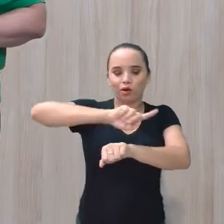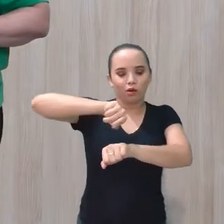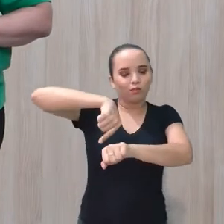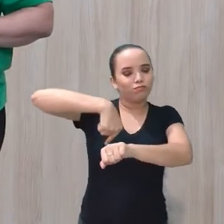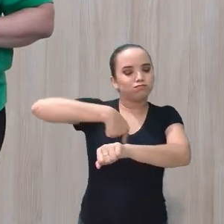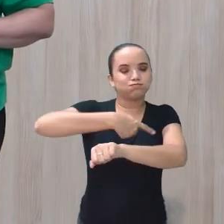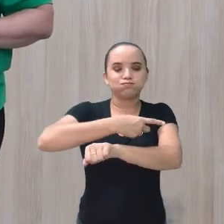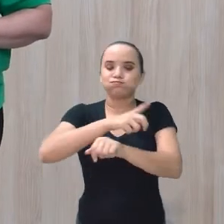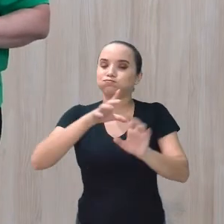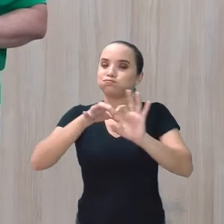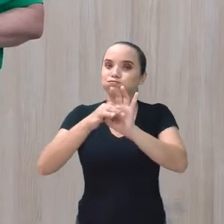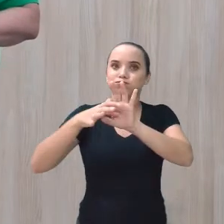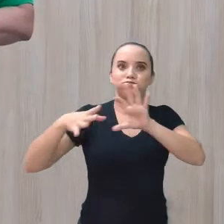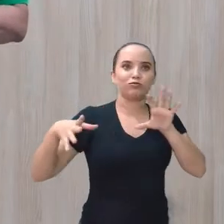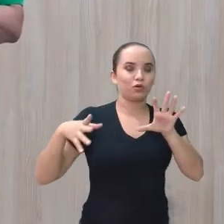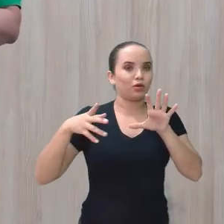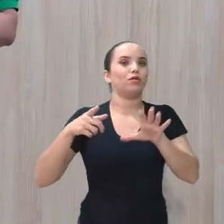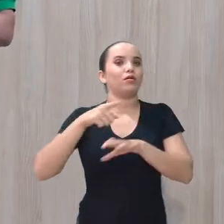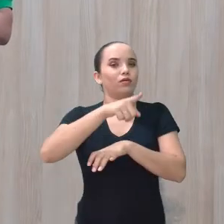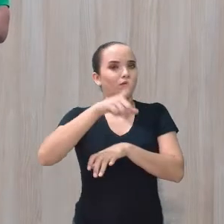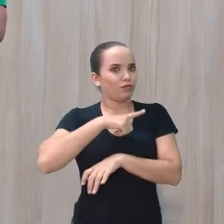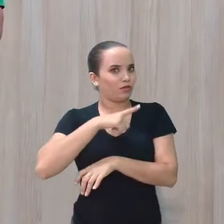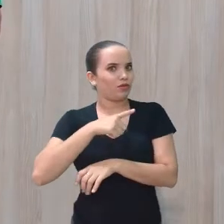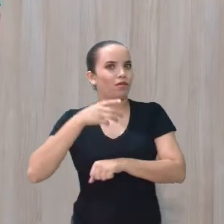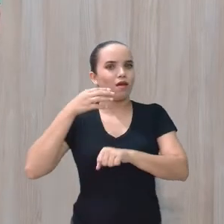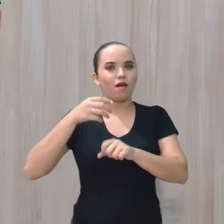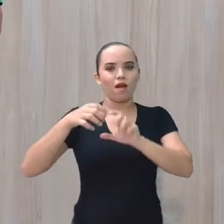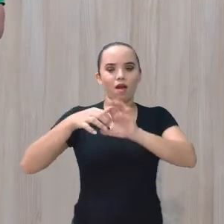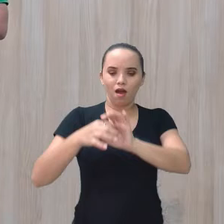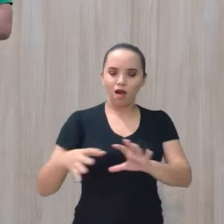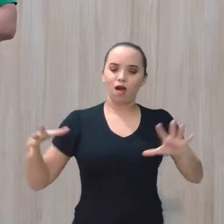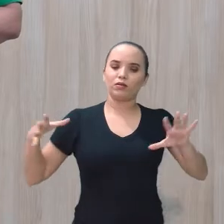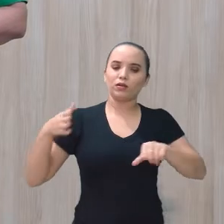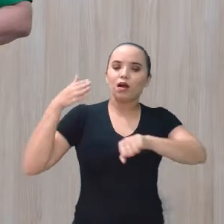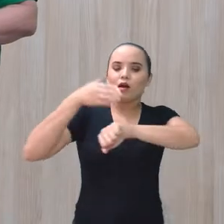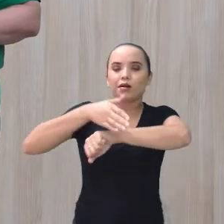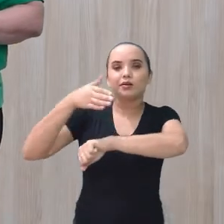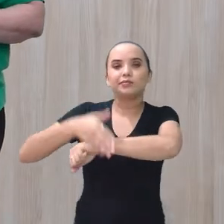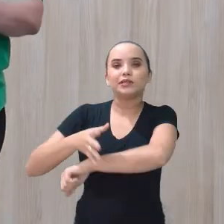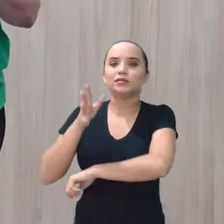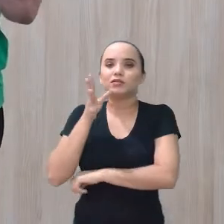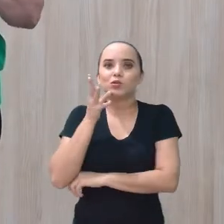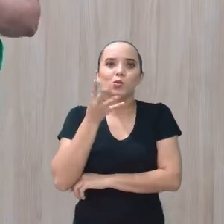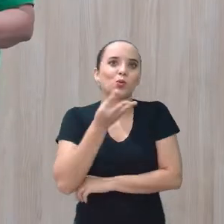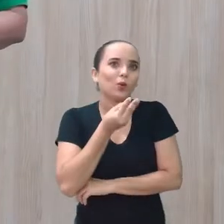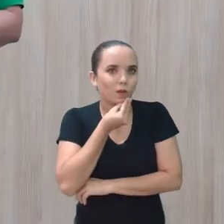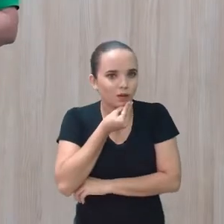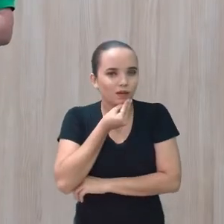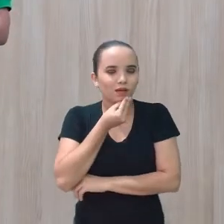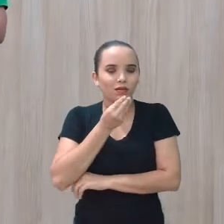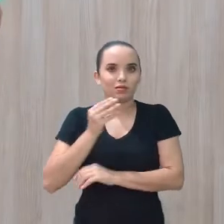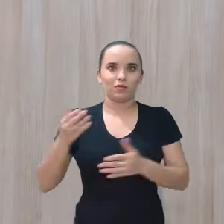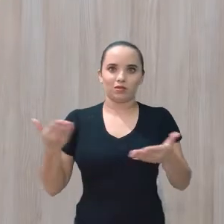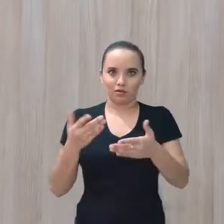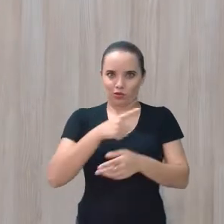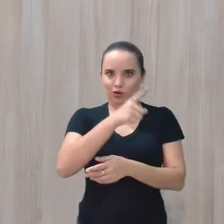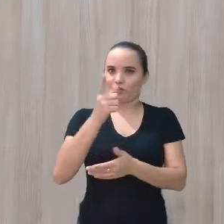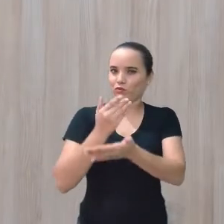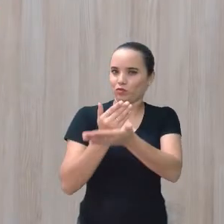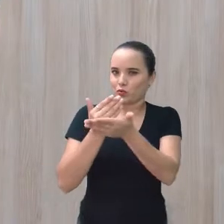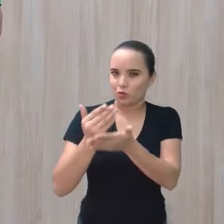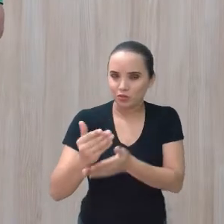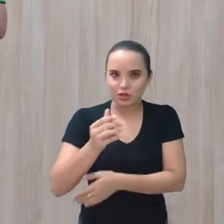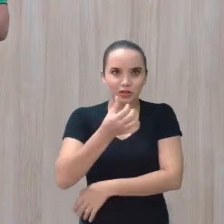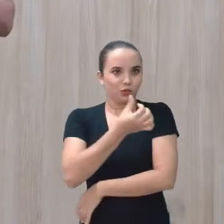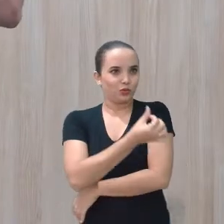ao conhecimento. Então, vocês estão começando assim no 6º ano. E aí vocês podem revisar conteúdos